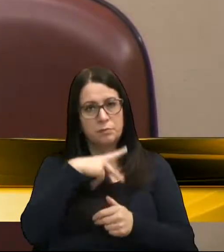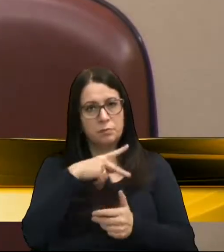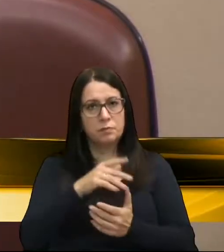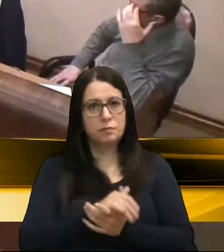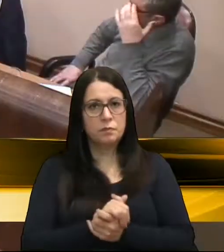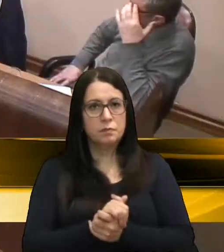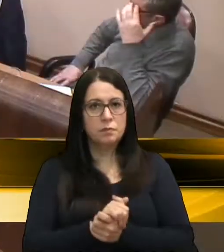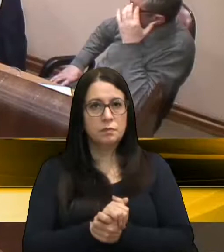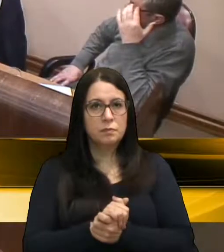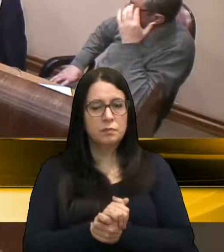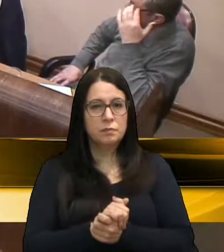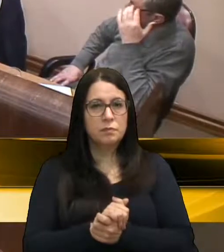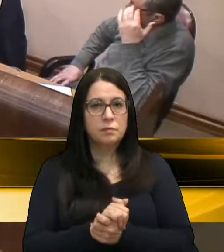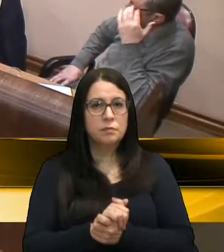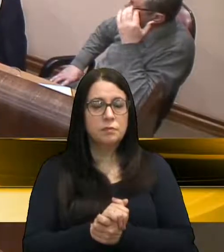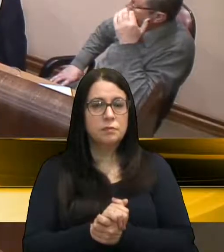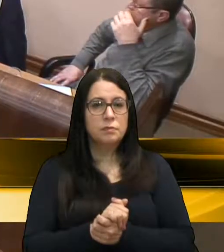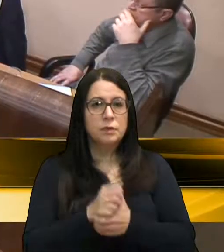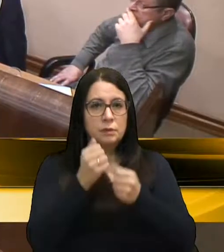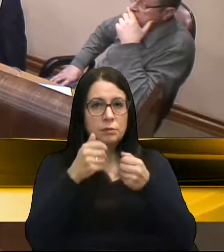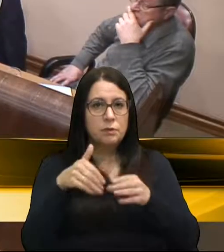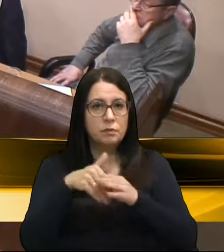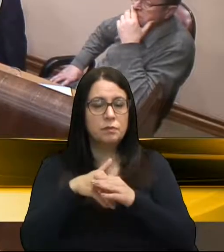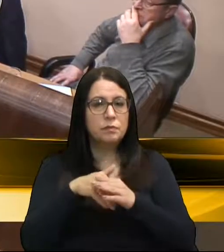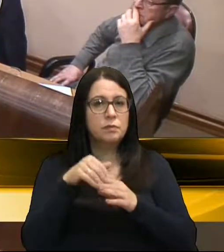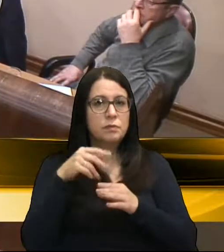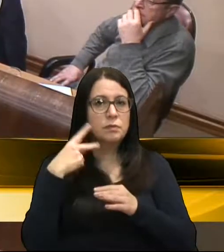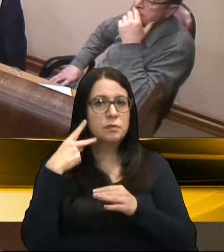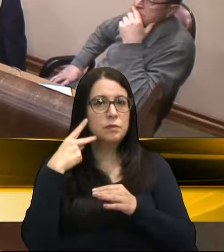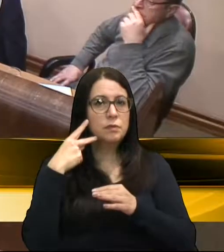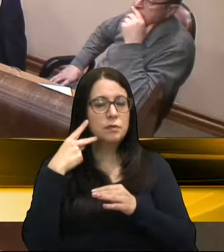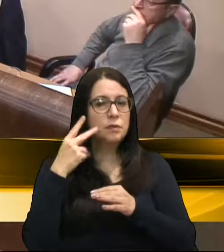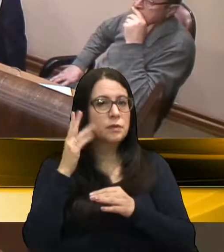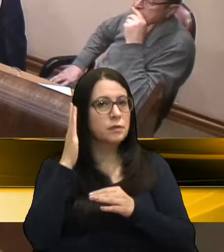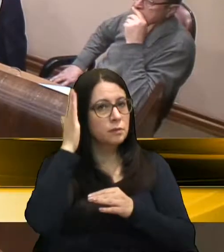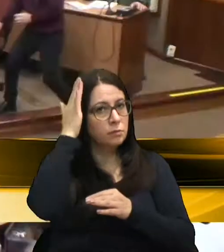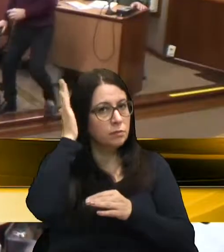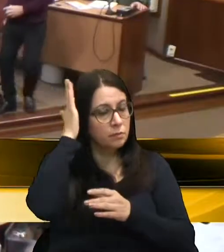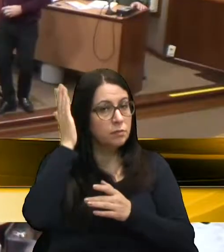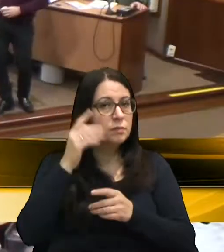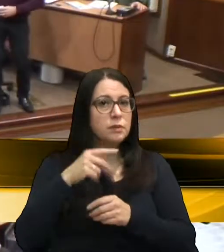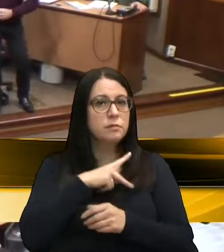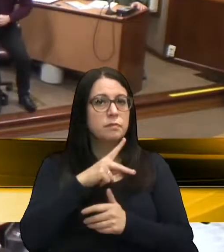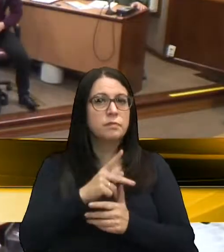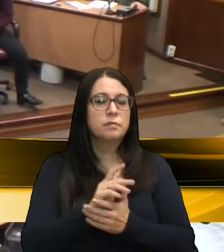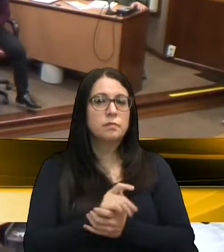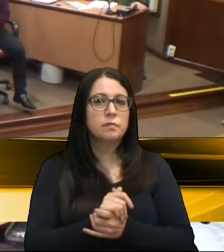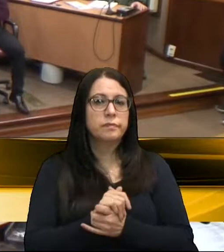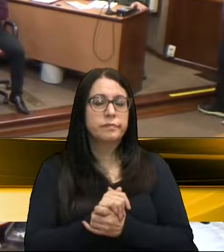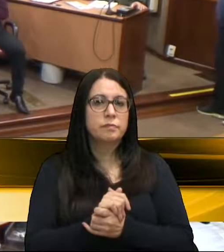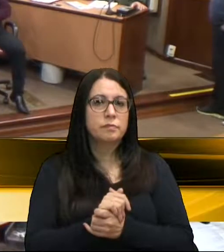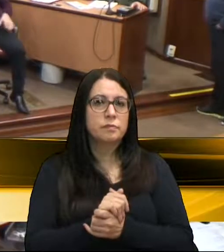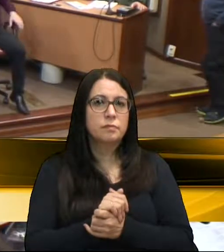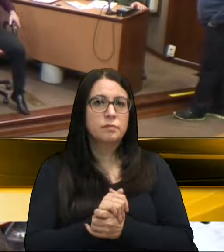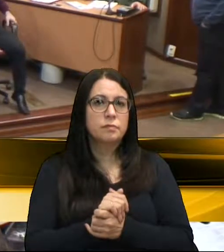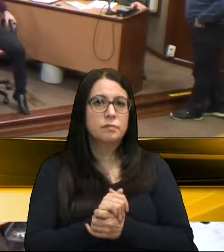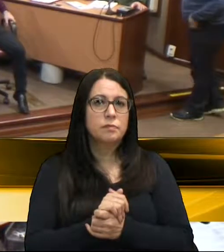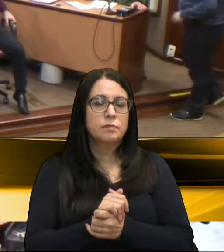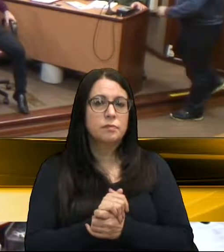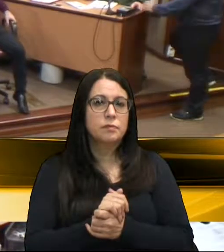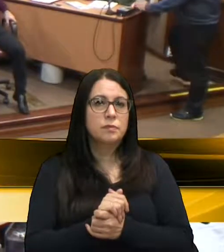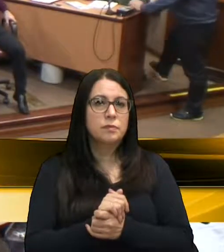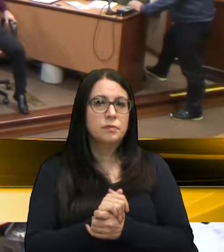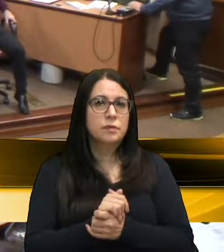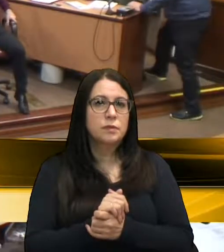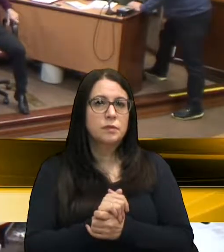presidente. Próximo, para declarar o voto, vereador Pedro Rodrigues. Senhor presidente, eu fui contemplado